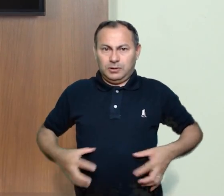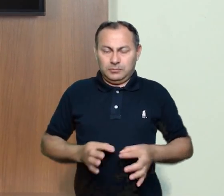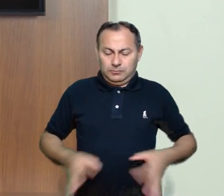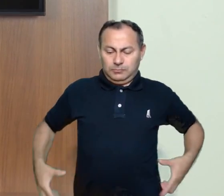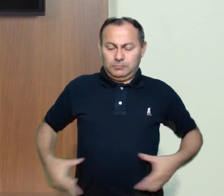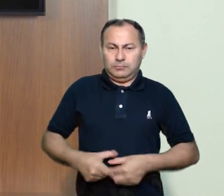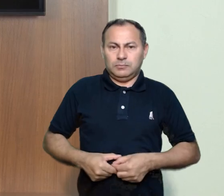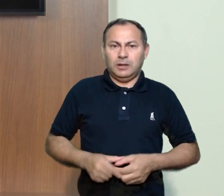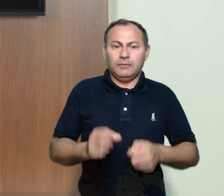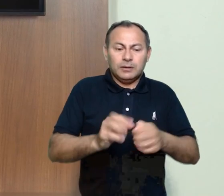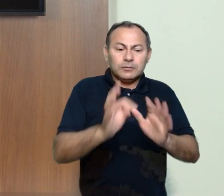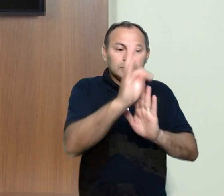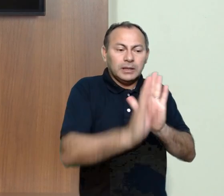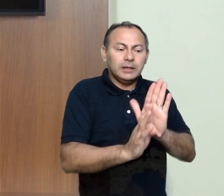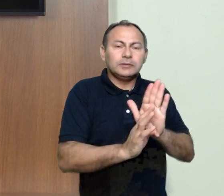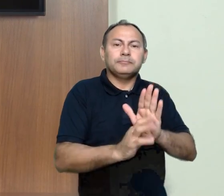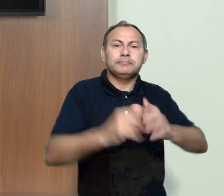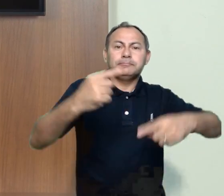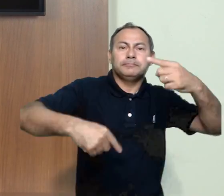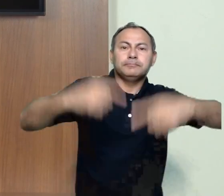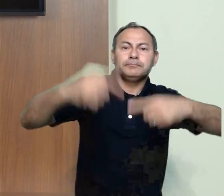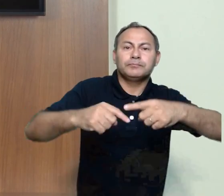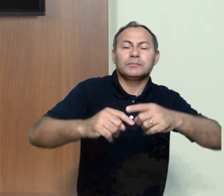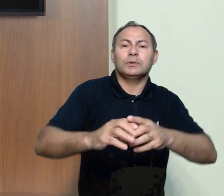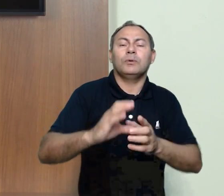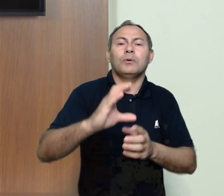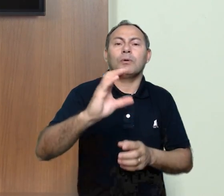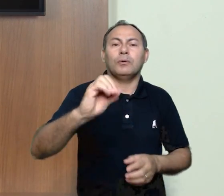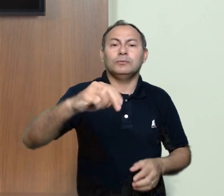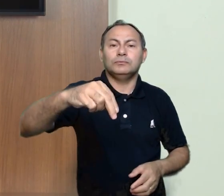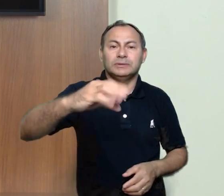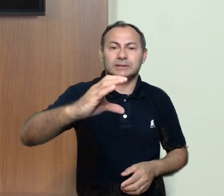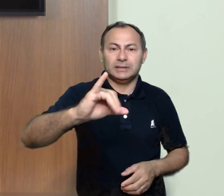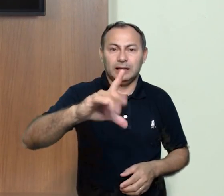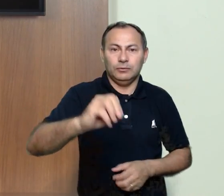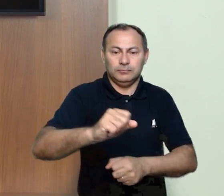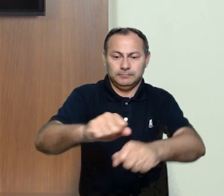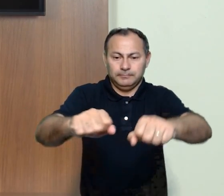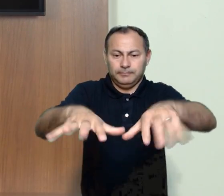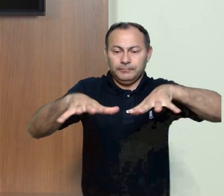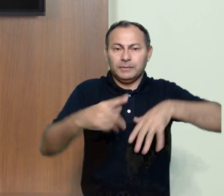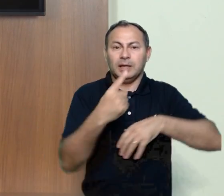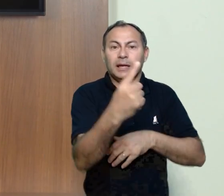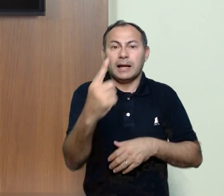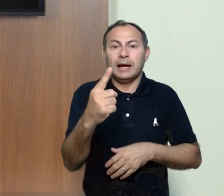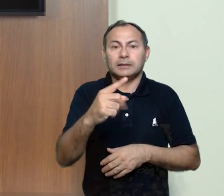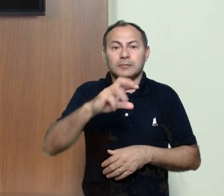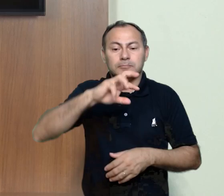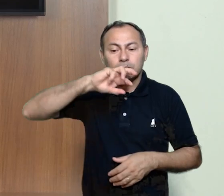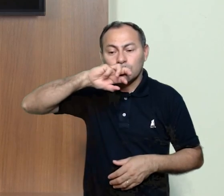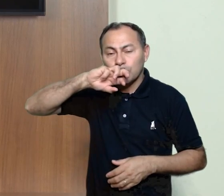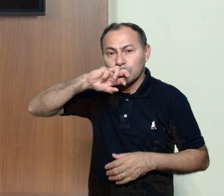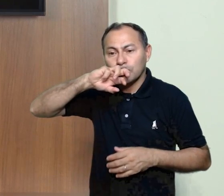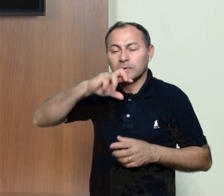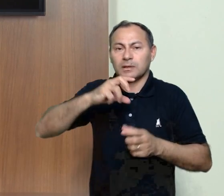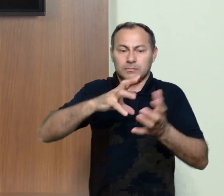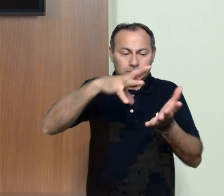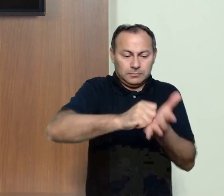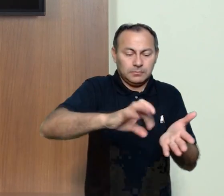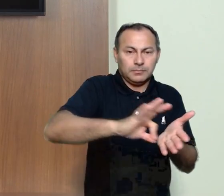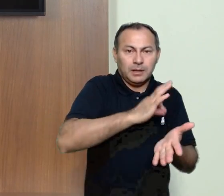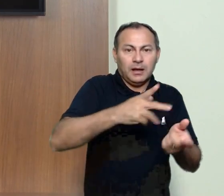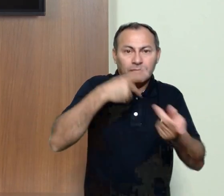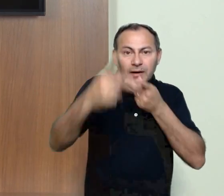serem submetidos ao debate no concílio. Cada bispo podia se inscrever e